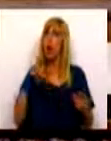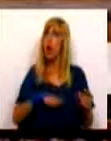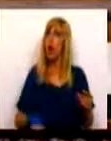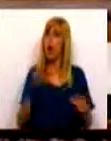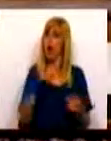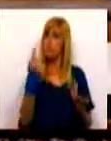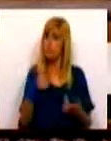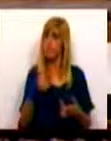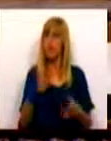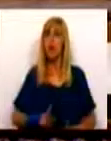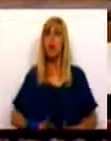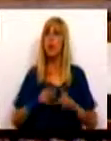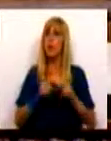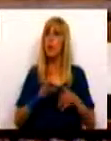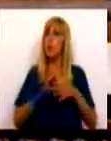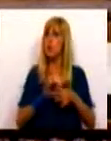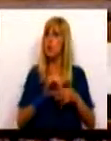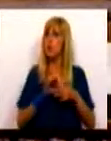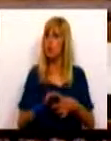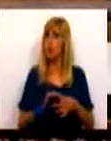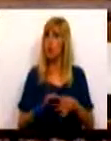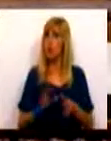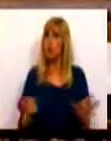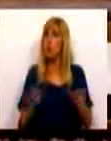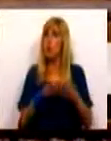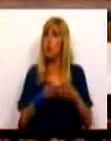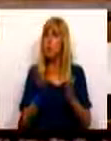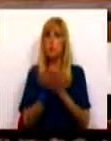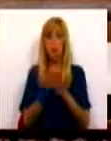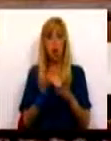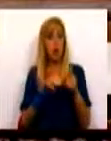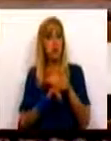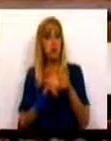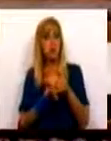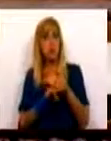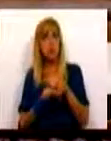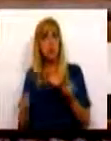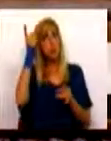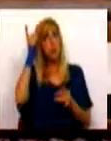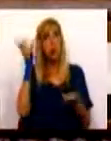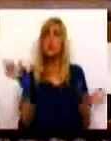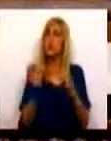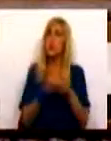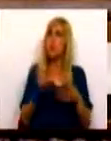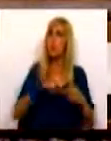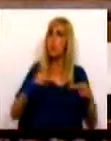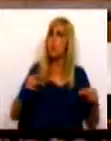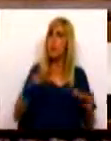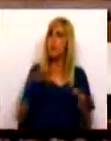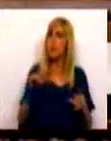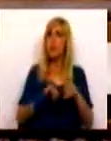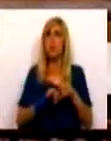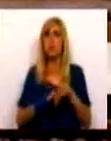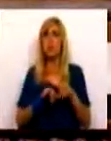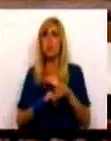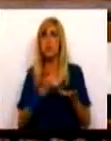tem sido desenvolvido em cooperação com agrupamentos de escolas, associações de bombeiros, clubes, autarquias e associações sem